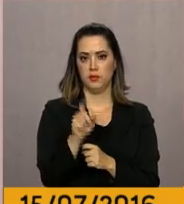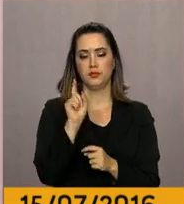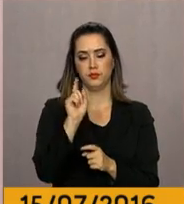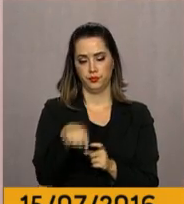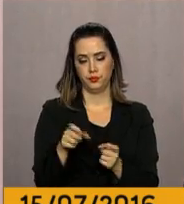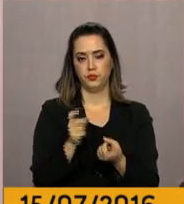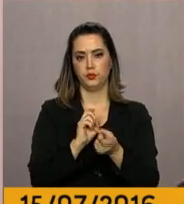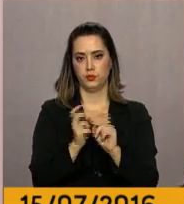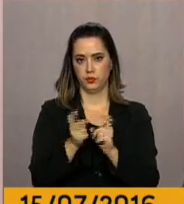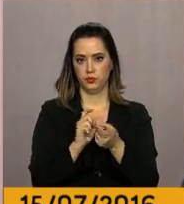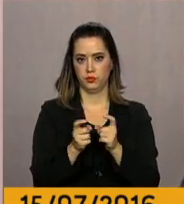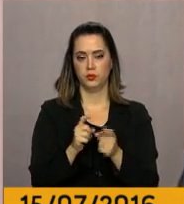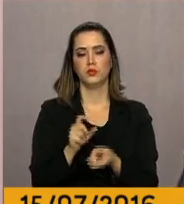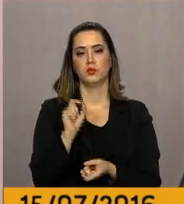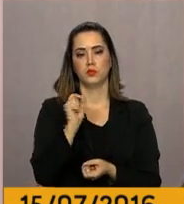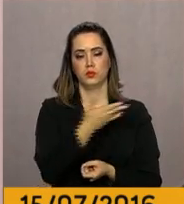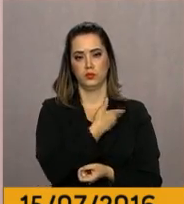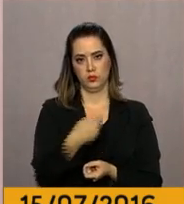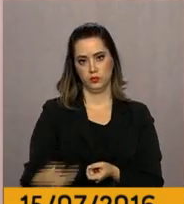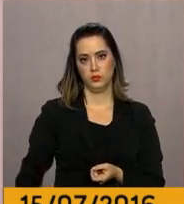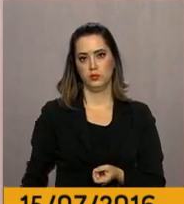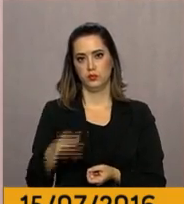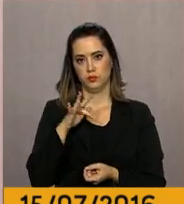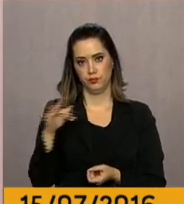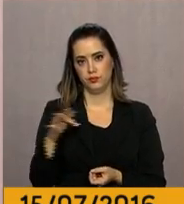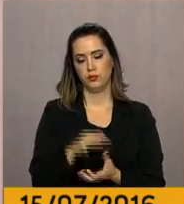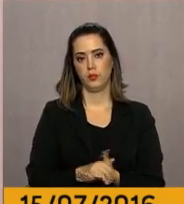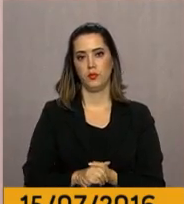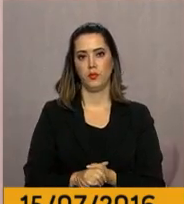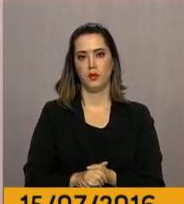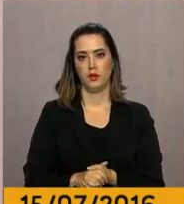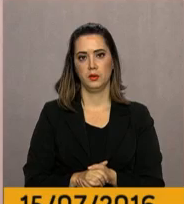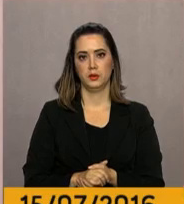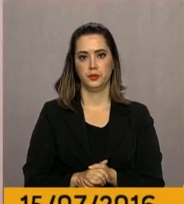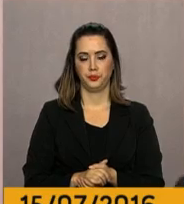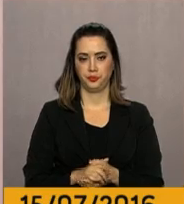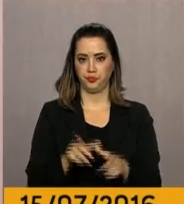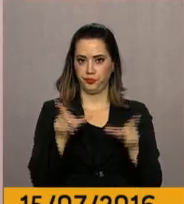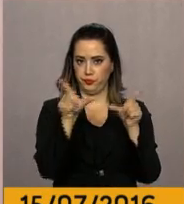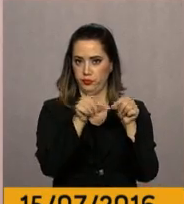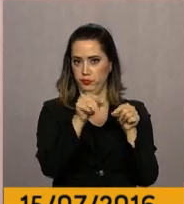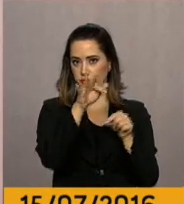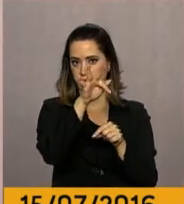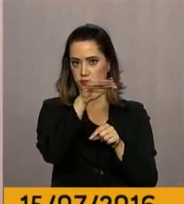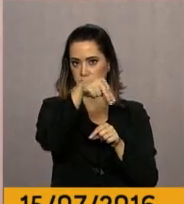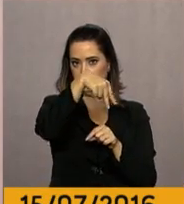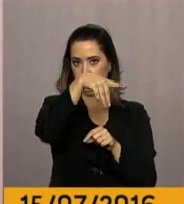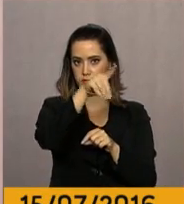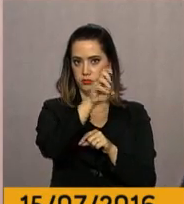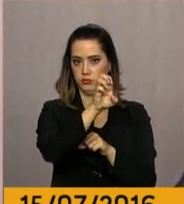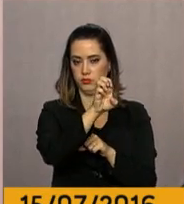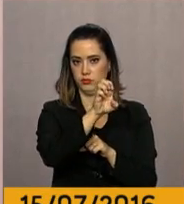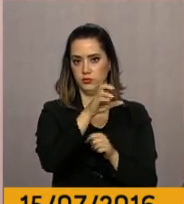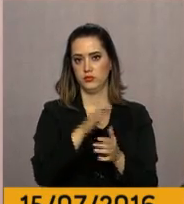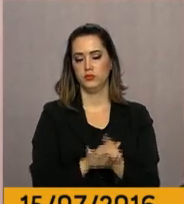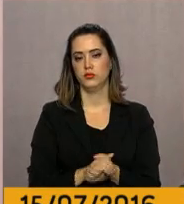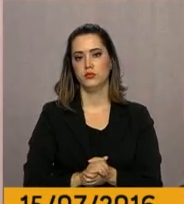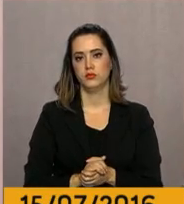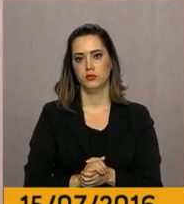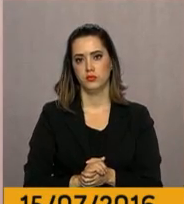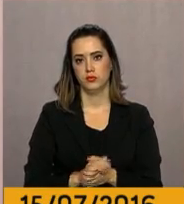FIES pelo Banco do Brasil e pela Caixa era o Tesouro Nacional via FNDE. Até então, pela